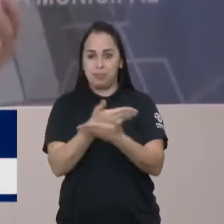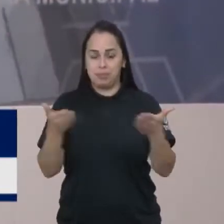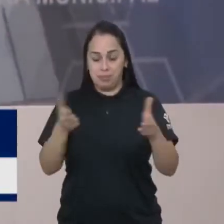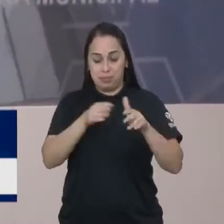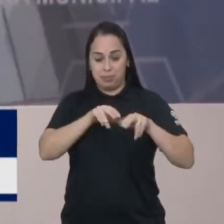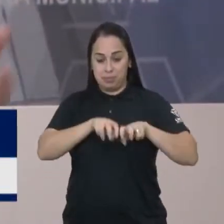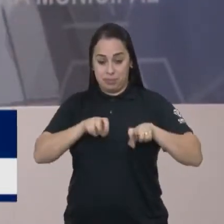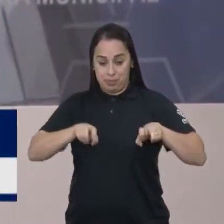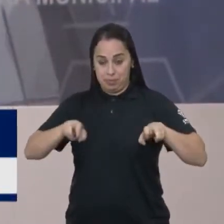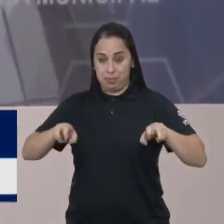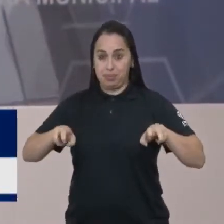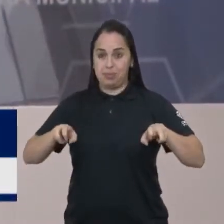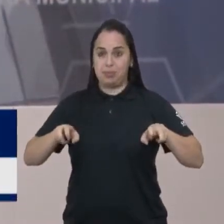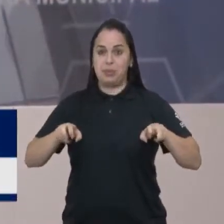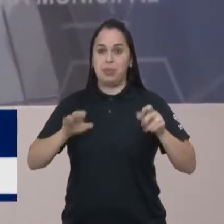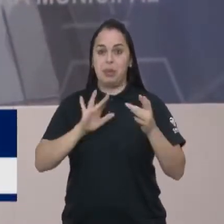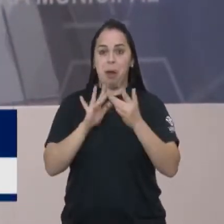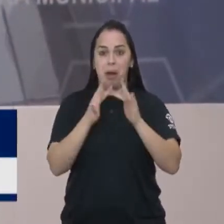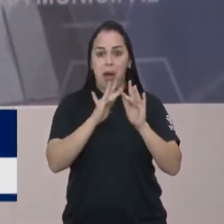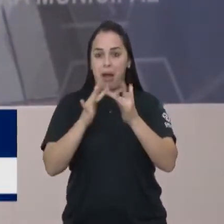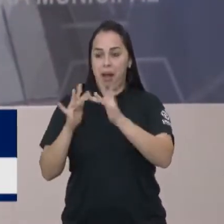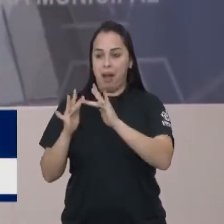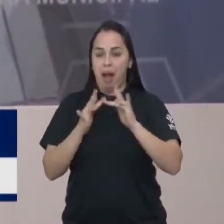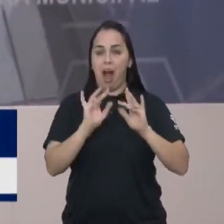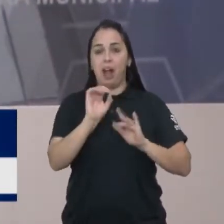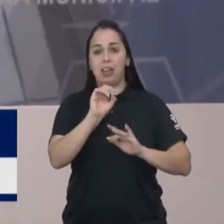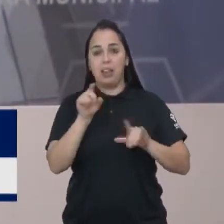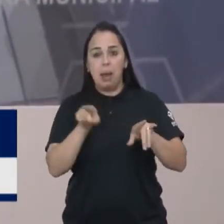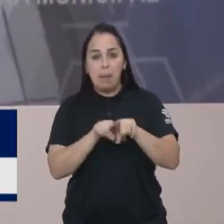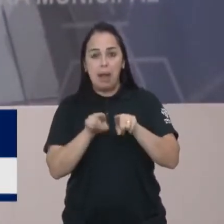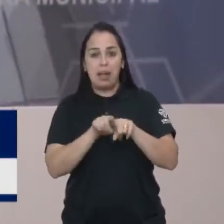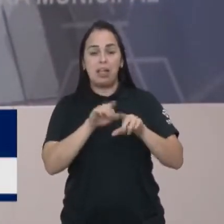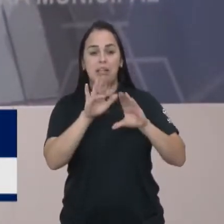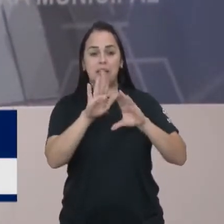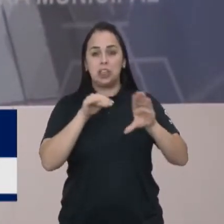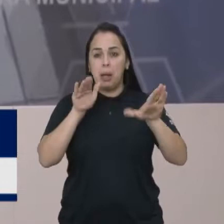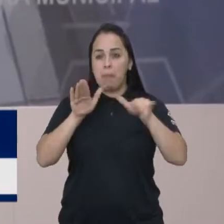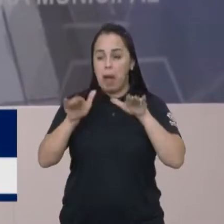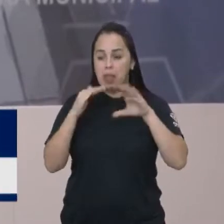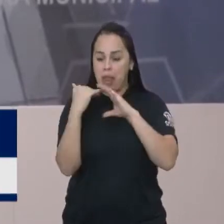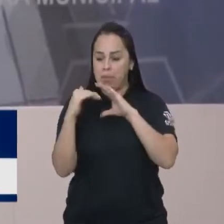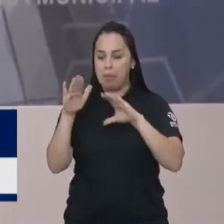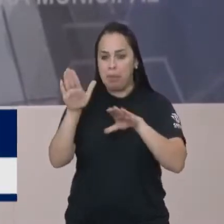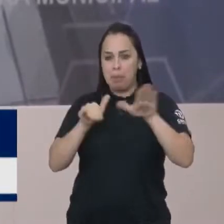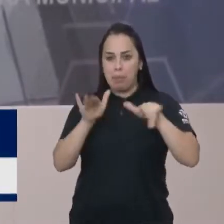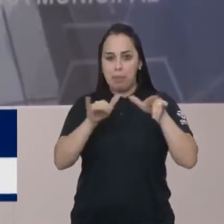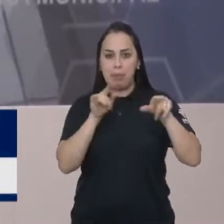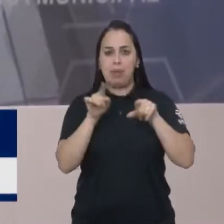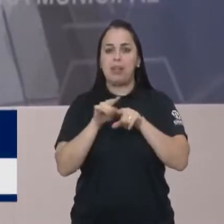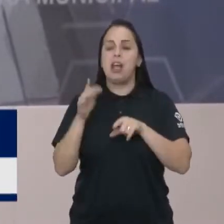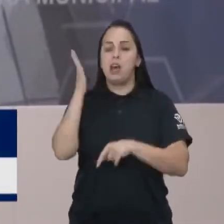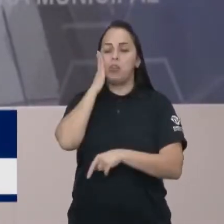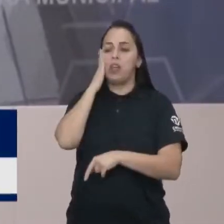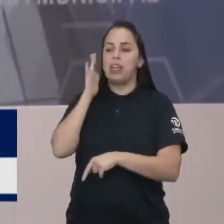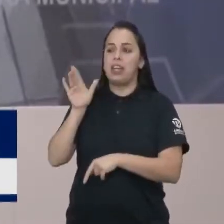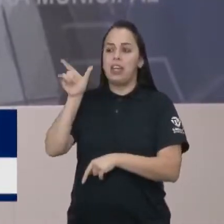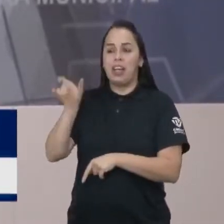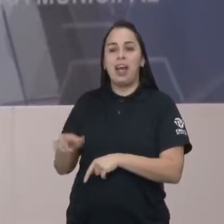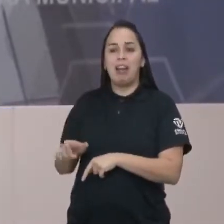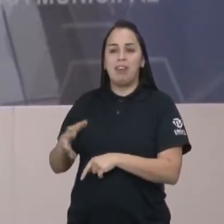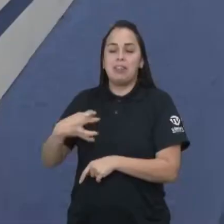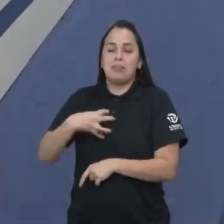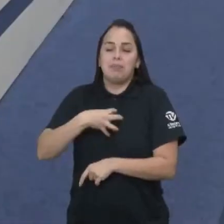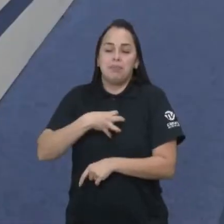mesa, todos com quem eu tive contato por mensagem, convidando para essa cerimônia. Eu agradeço de verdade, porque eu sei que isso vai fazer a diferença para o meu pai. Obrigado,